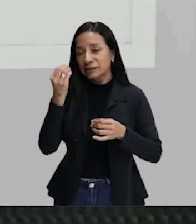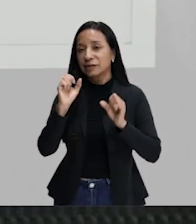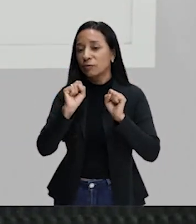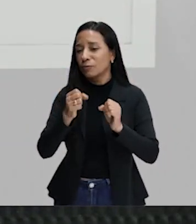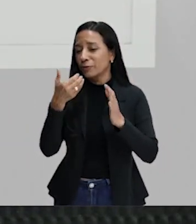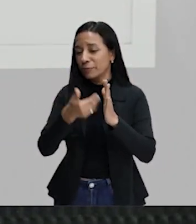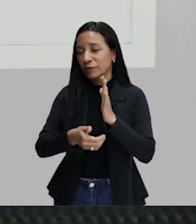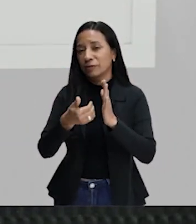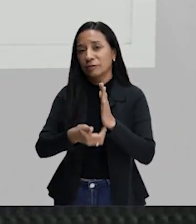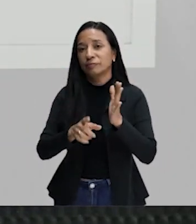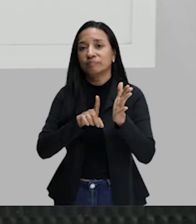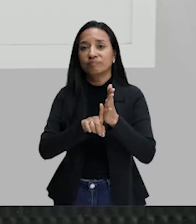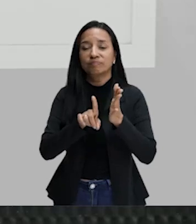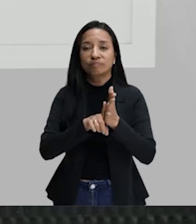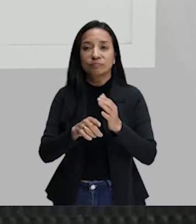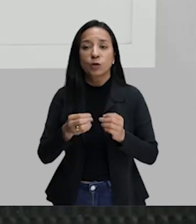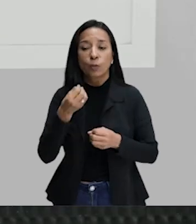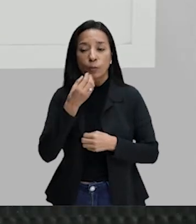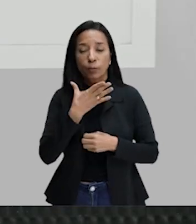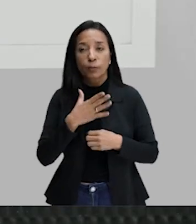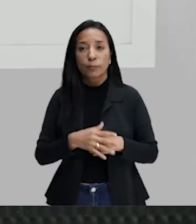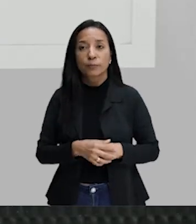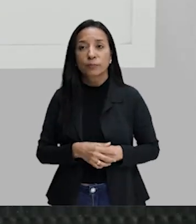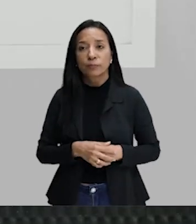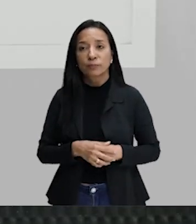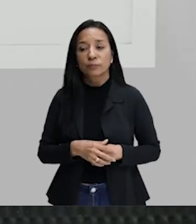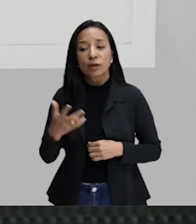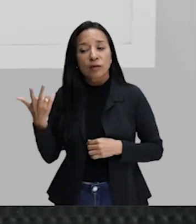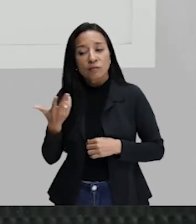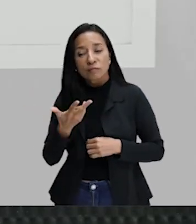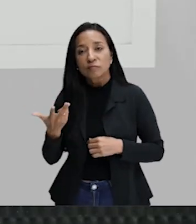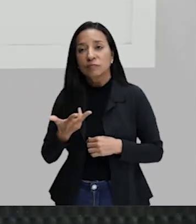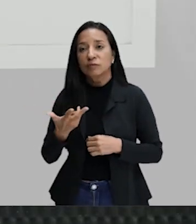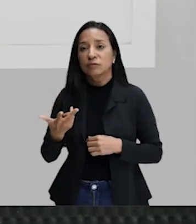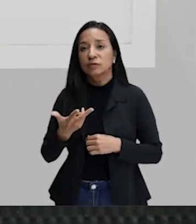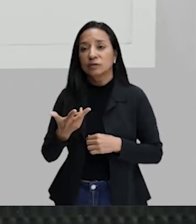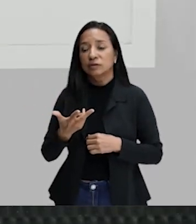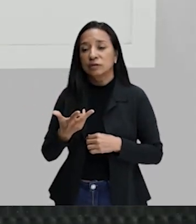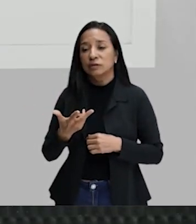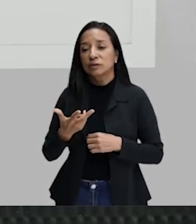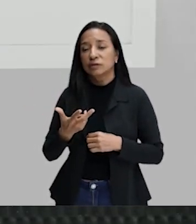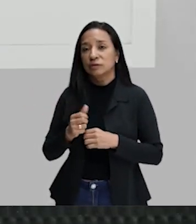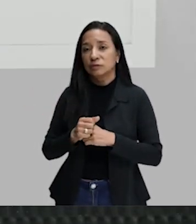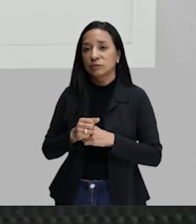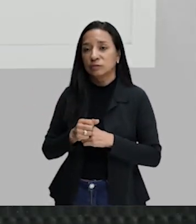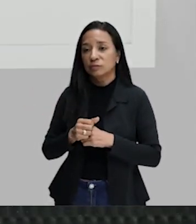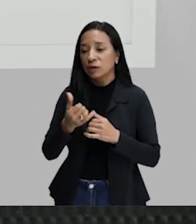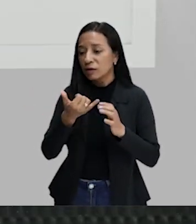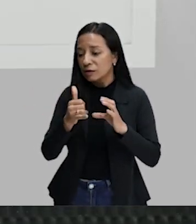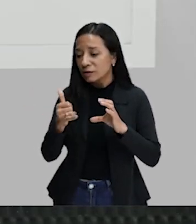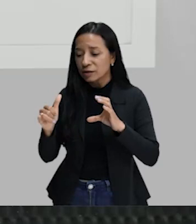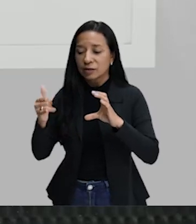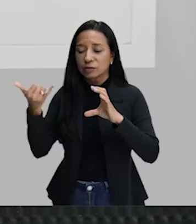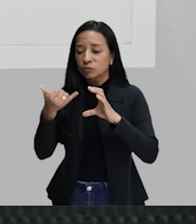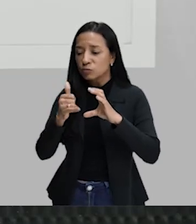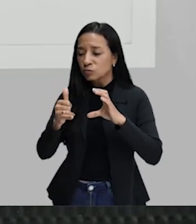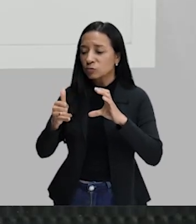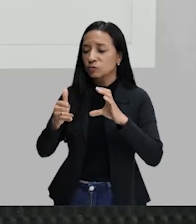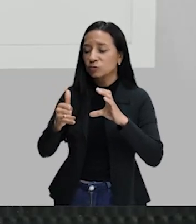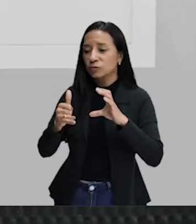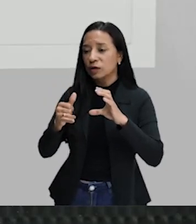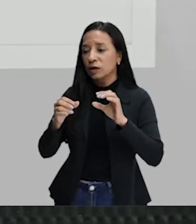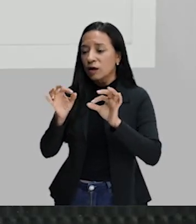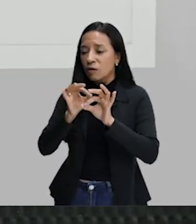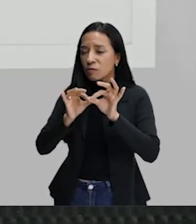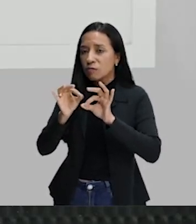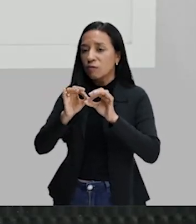ok? Bom, e se a velocidade, né, se a carga elétrica ela não entrar certinho formando 90 graus no campo?